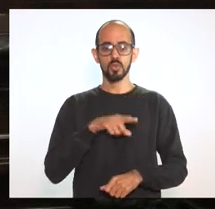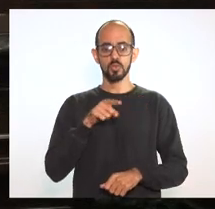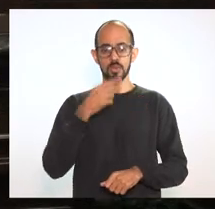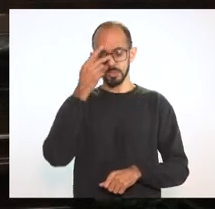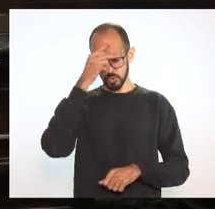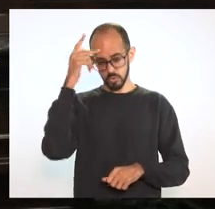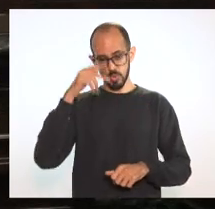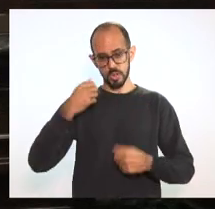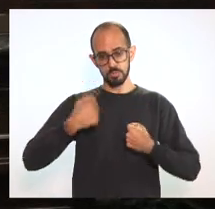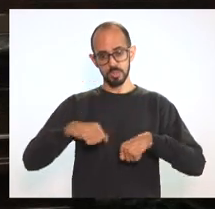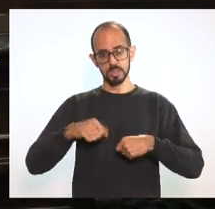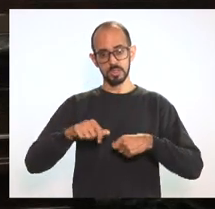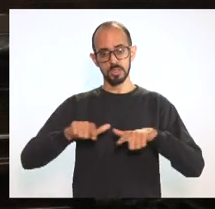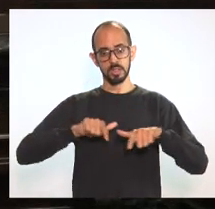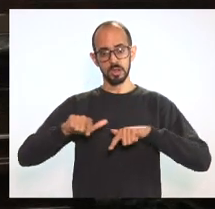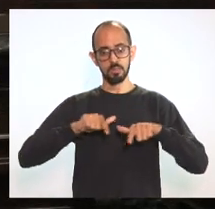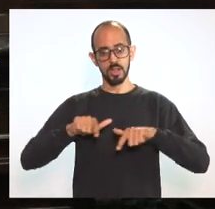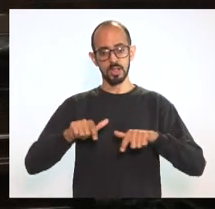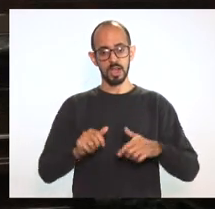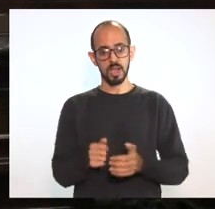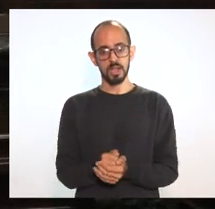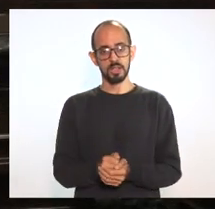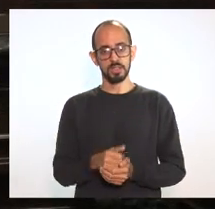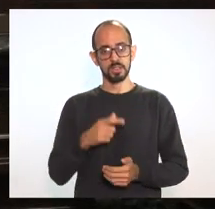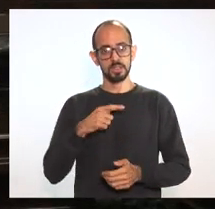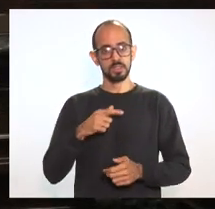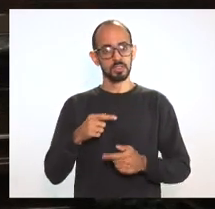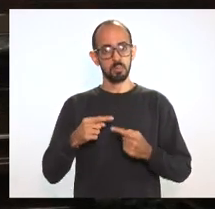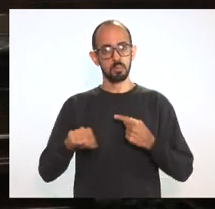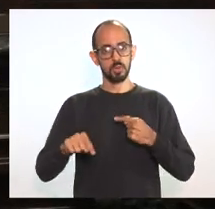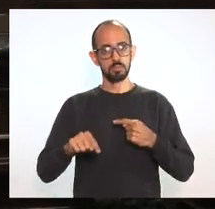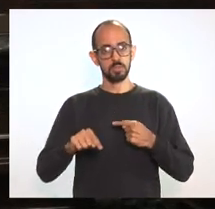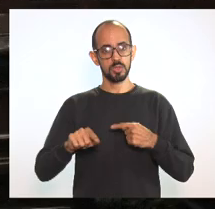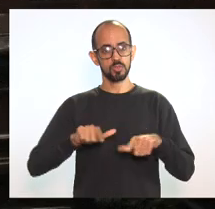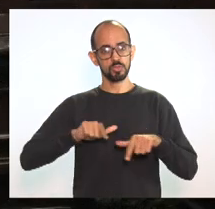podendo trabalhar, que está tendo o seu direito impedido de ir e vir.